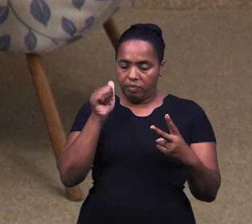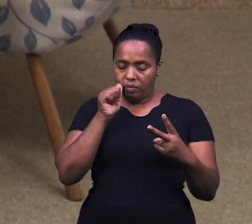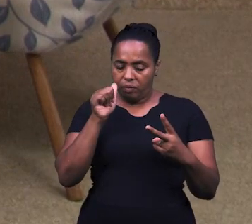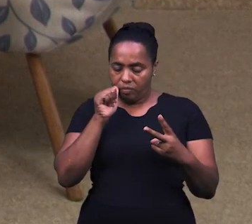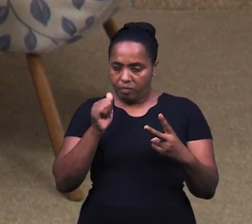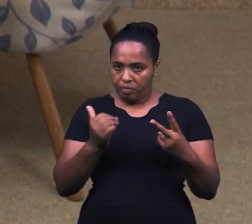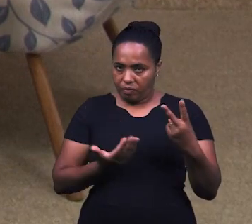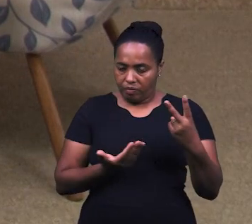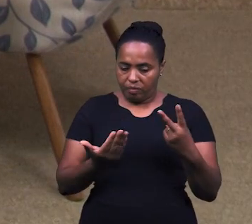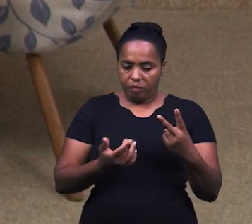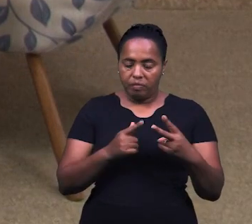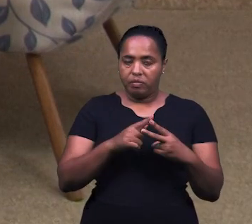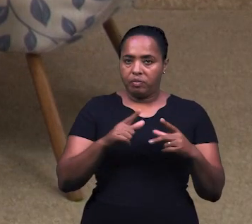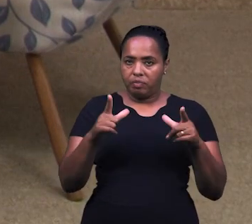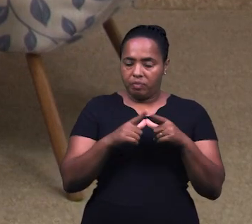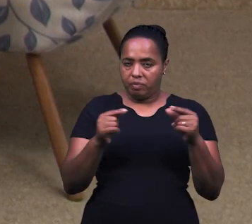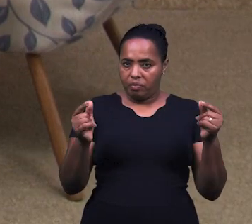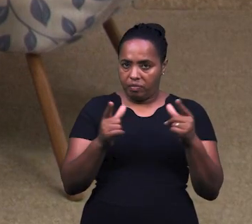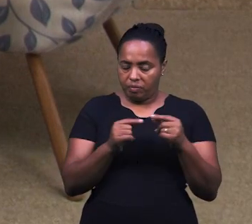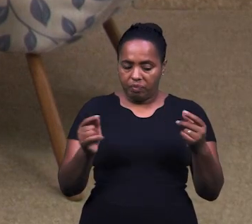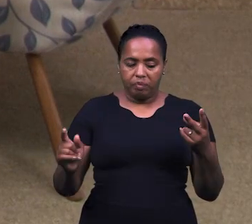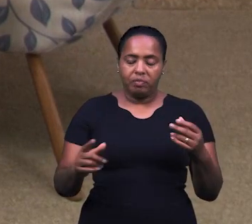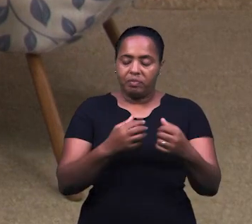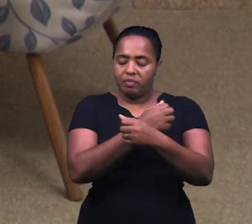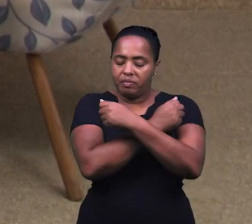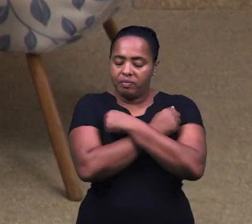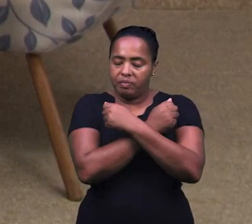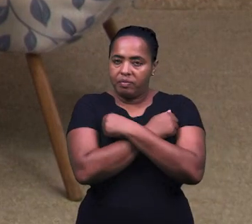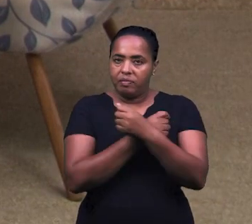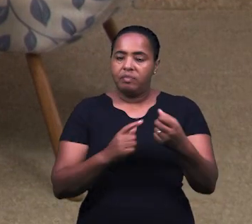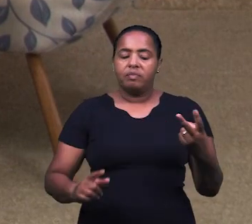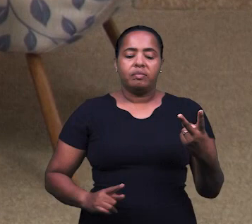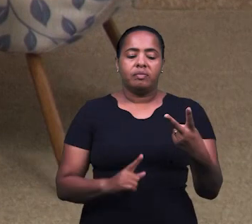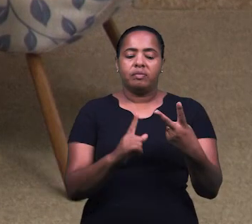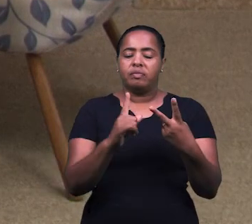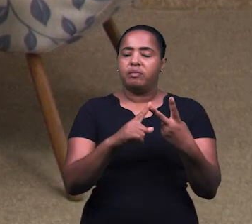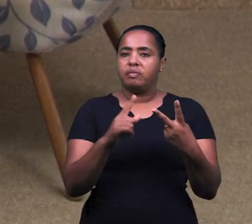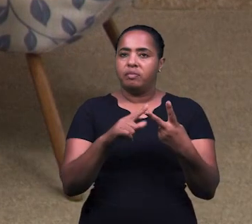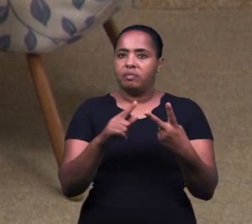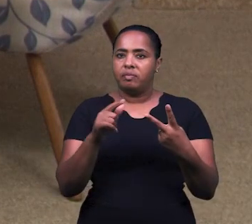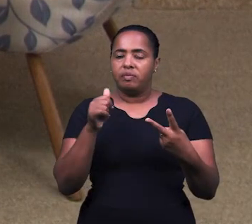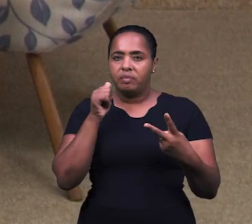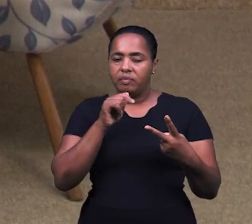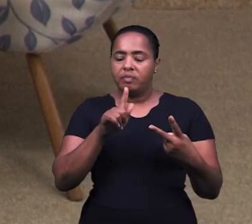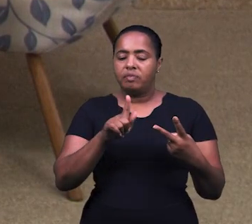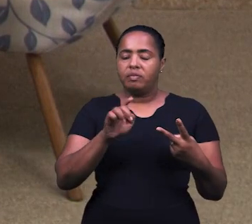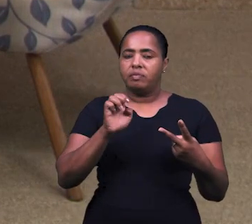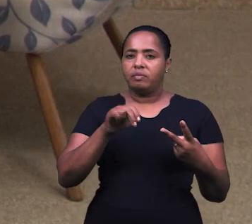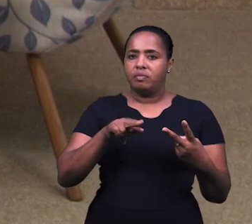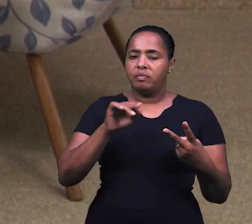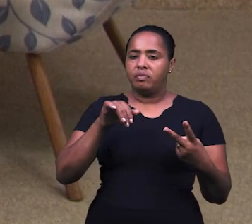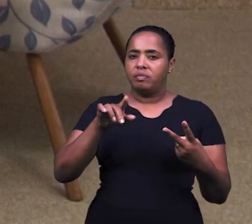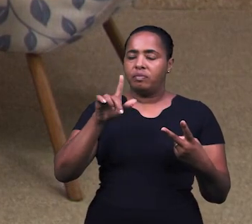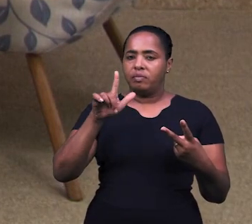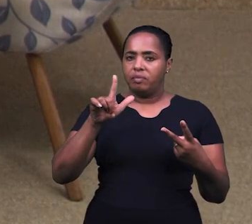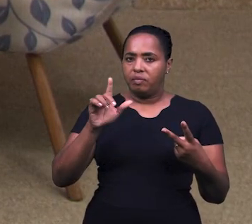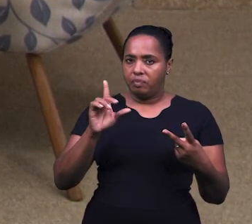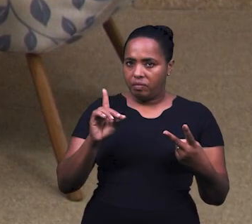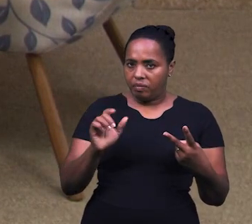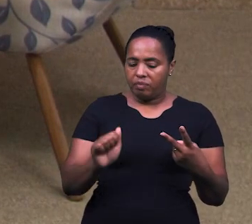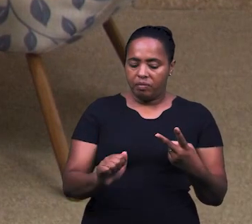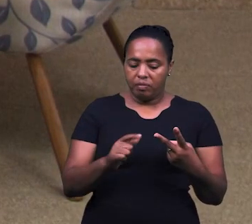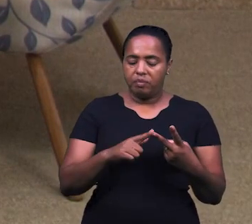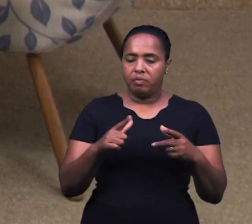uma jovem senhora de Brasília, Distrito Federal, deixamos aqui o nosso abraço para ela. E a senhora Genilda Cruz, de Brasília